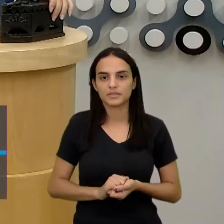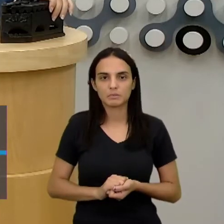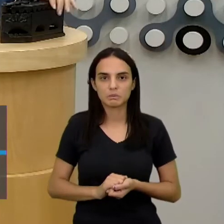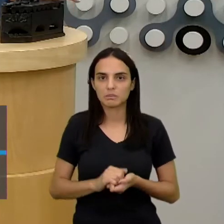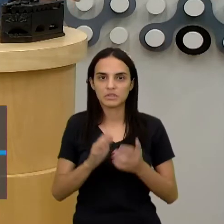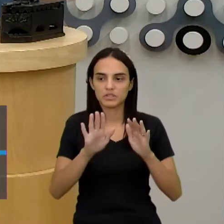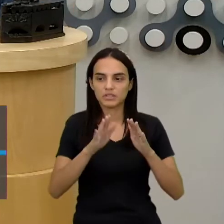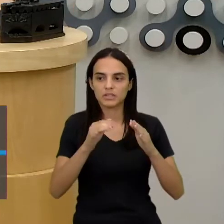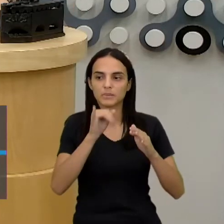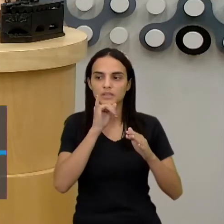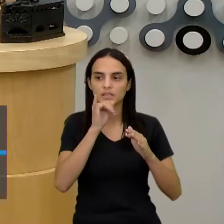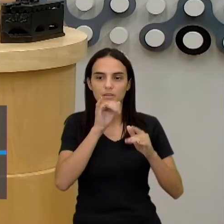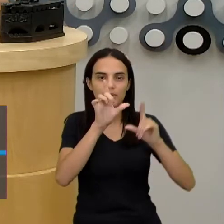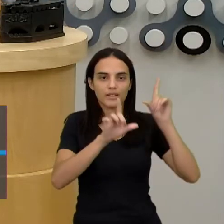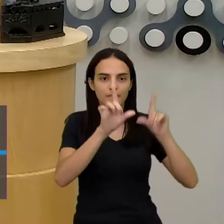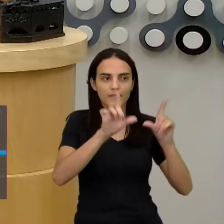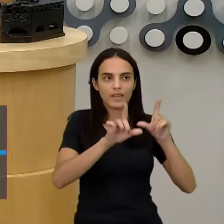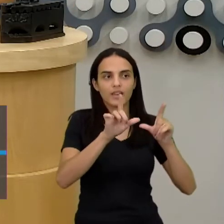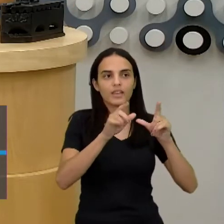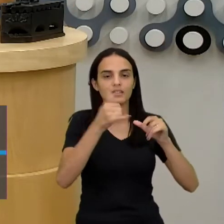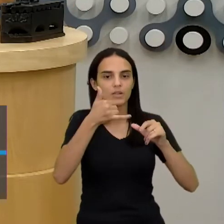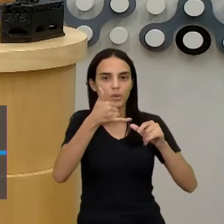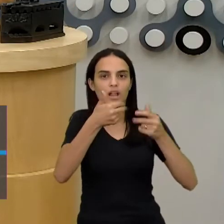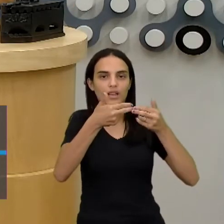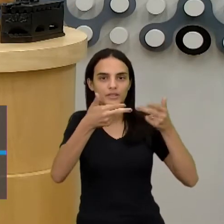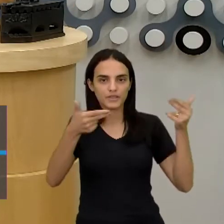eletrodoméstico. Certo. O celular,